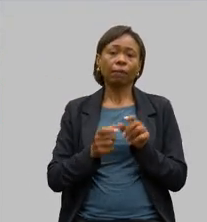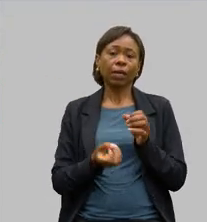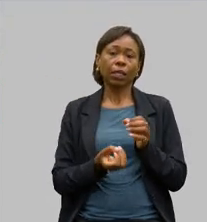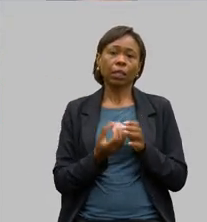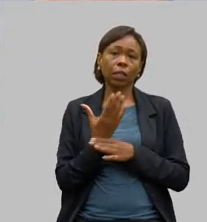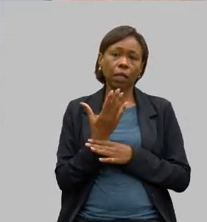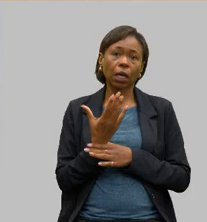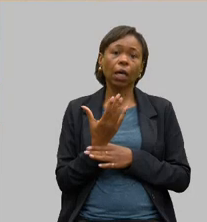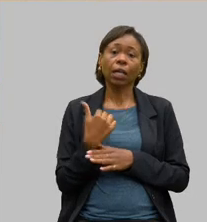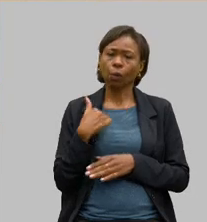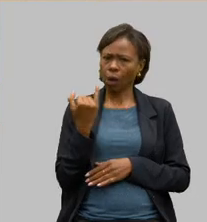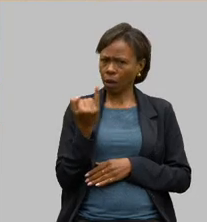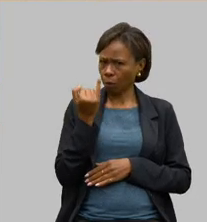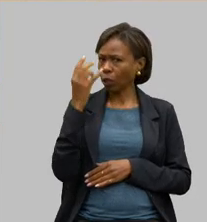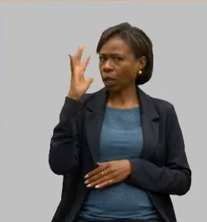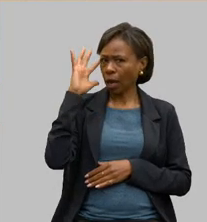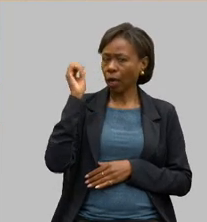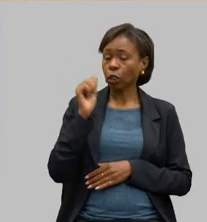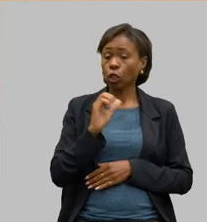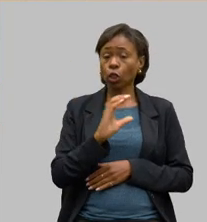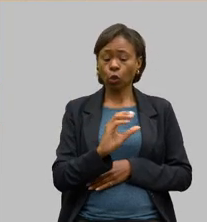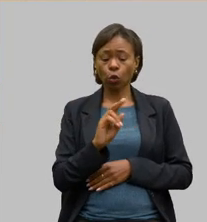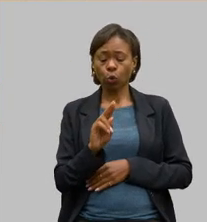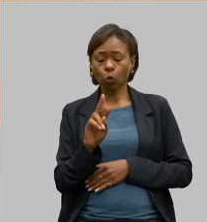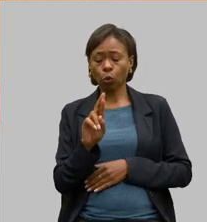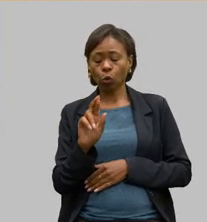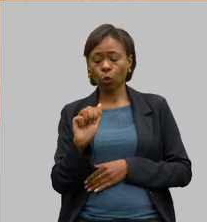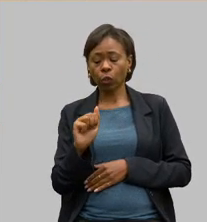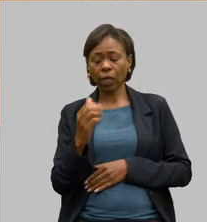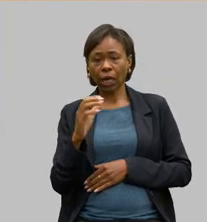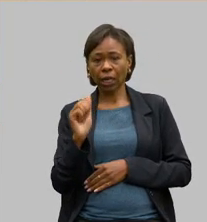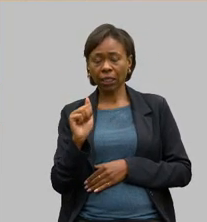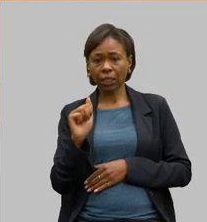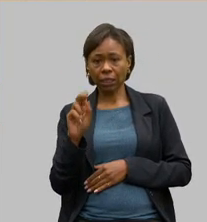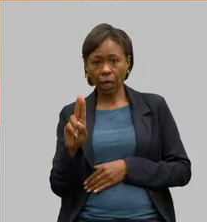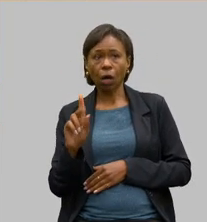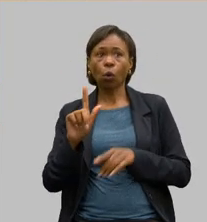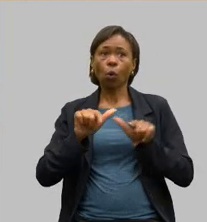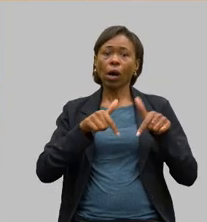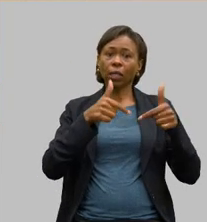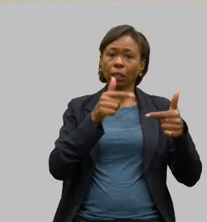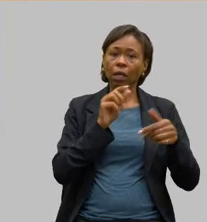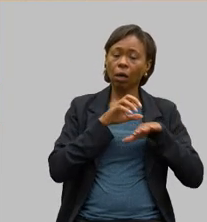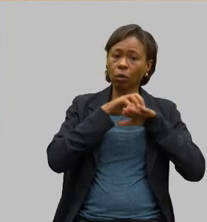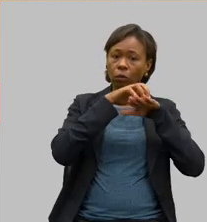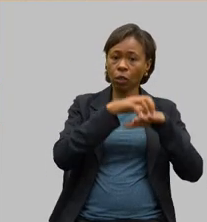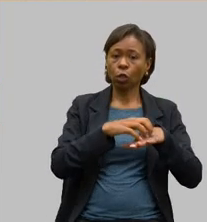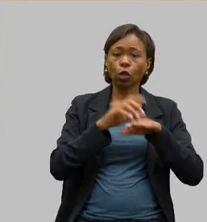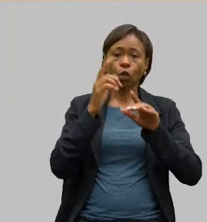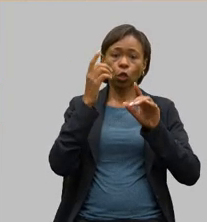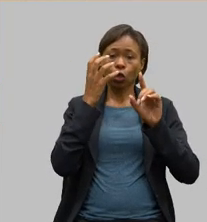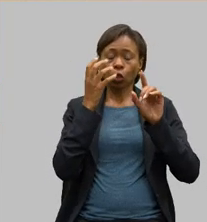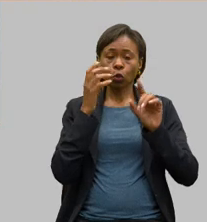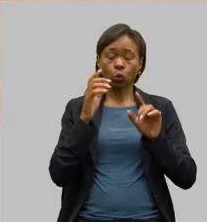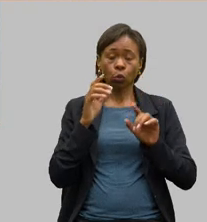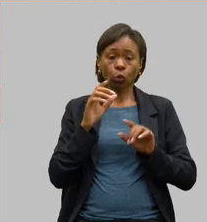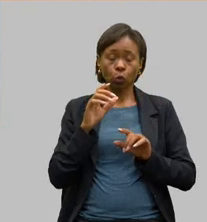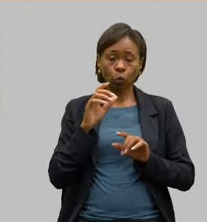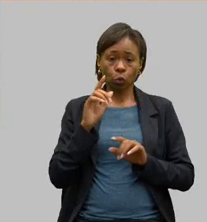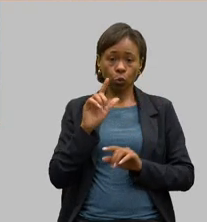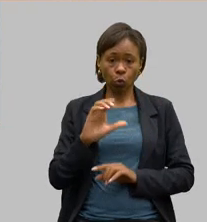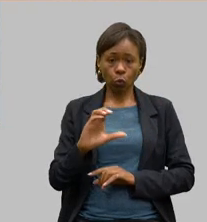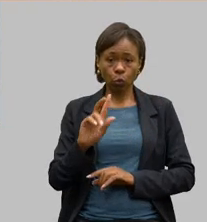que eu acho muito importante em curaçau nós vamos fazer uma ação no Chile e nós vamos começar Já